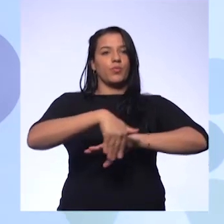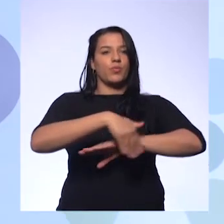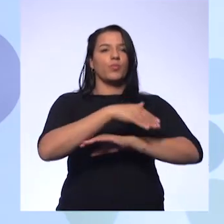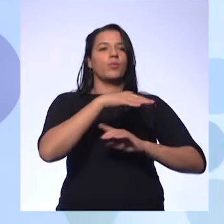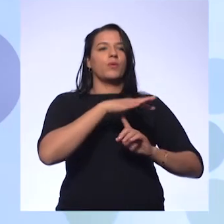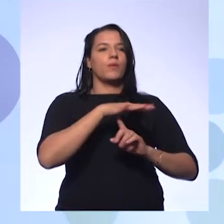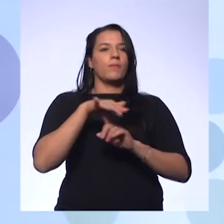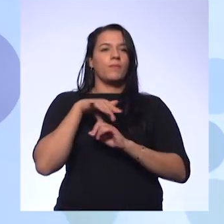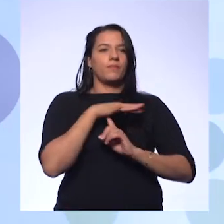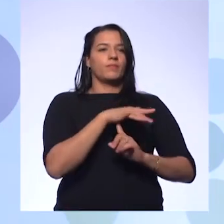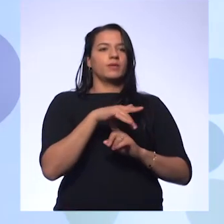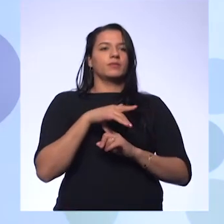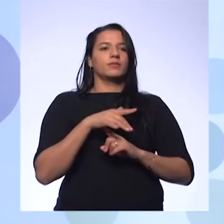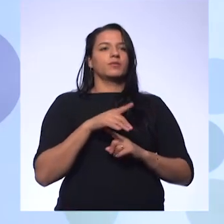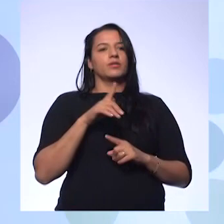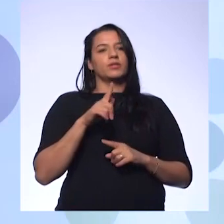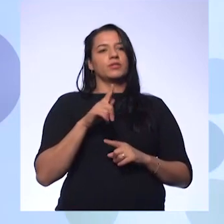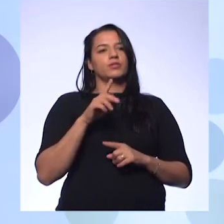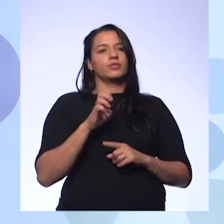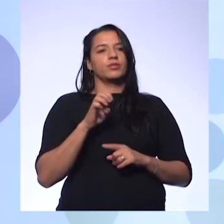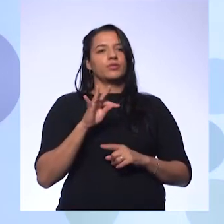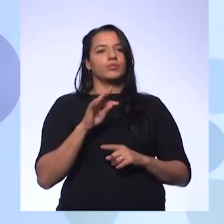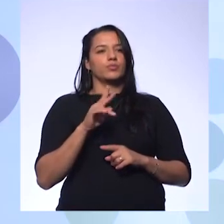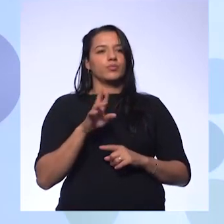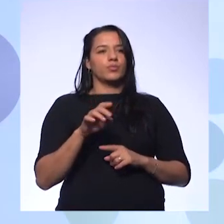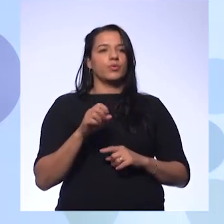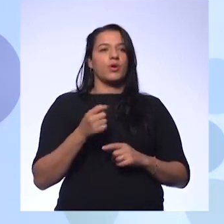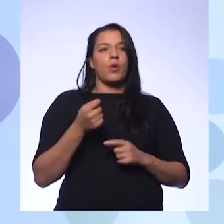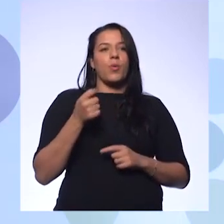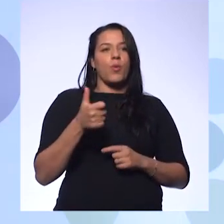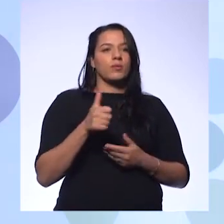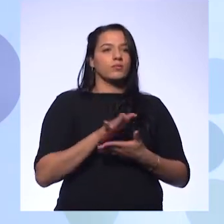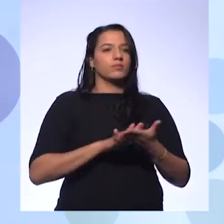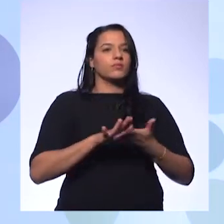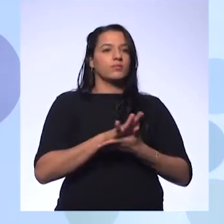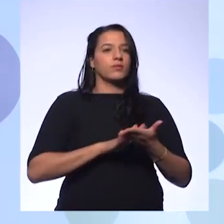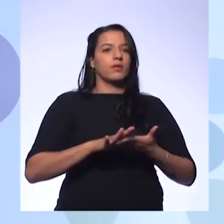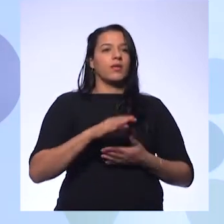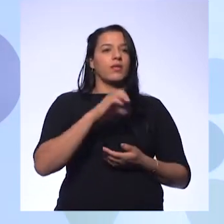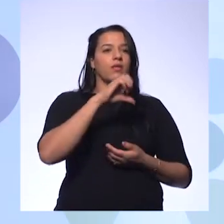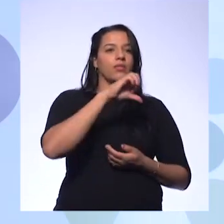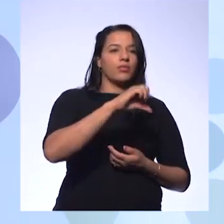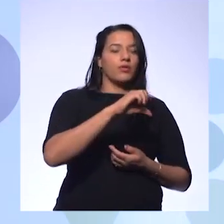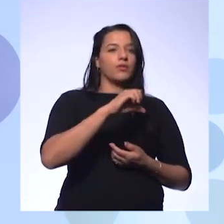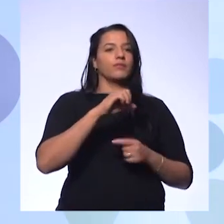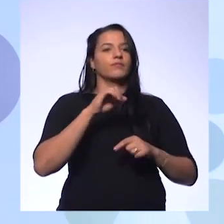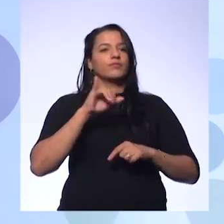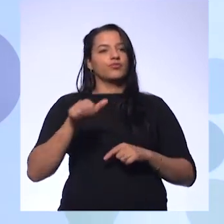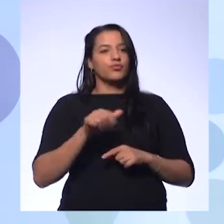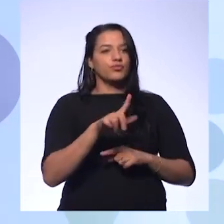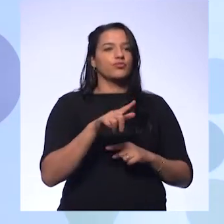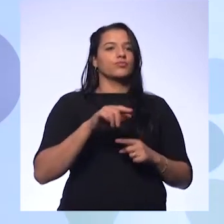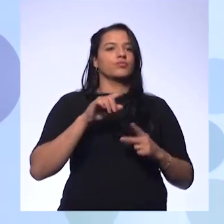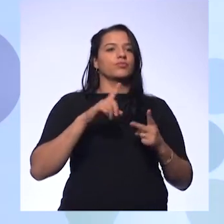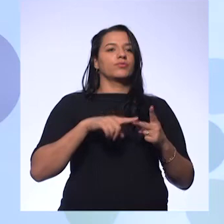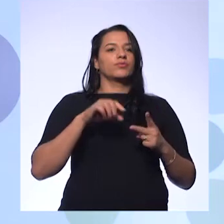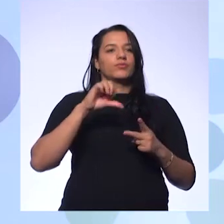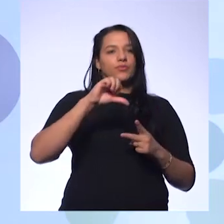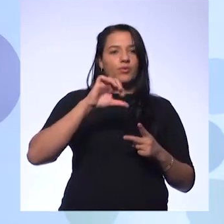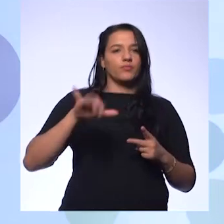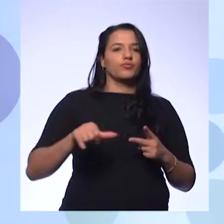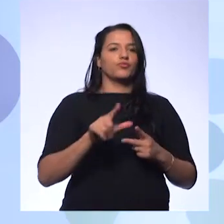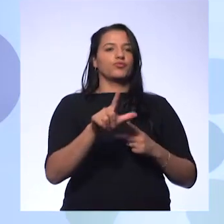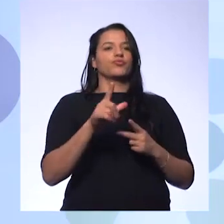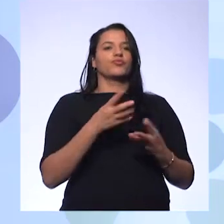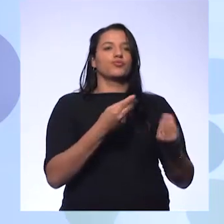que se chamam Getúlio Vargas no estado de São Paulo. Quase não tem. Agora, Rua 9 de Julho, Hospital 9 de Julho, Avenida 9 de Julho, Túnel 9 de Julho, isso